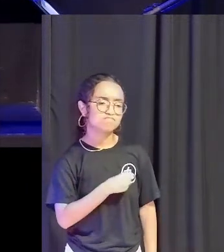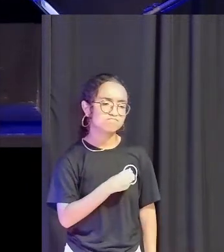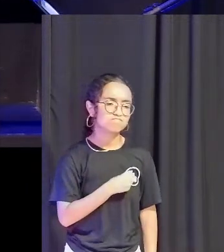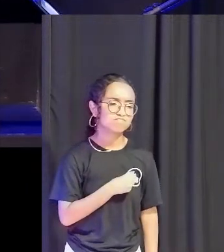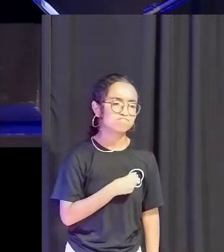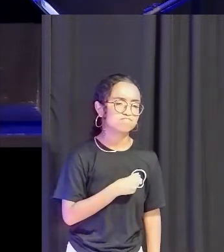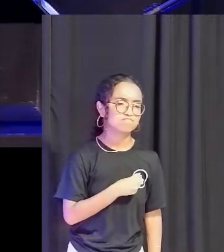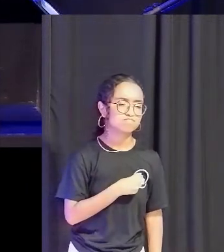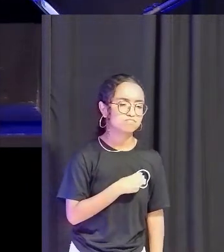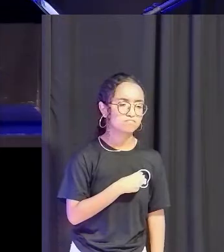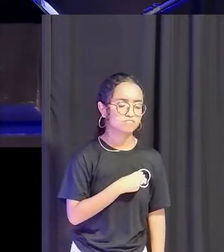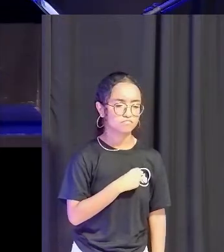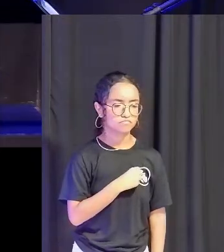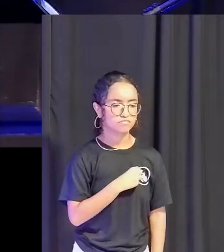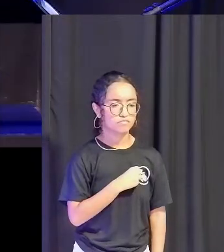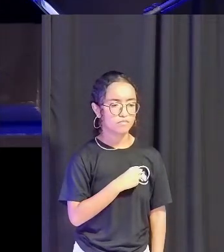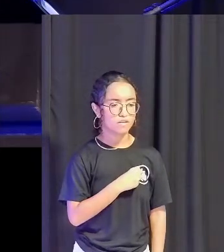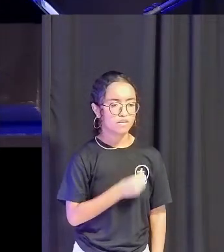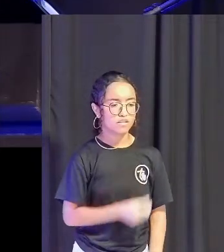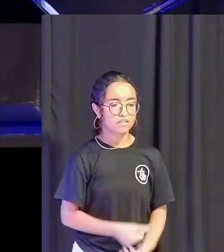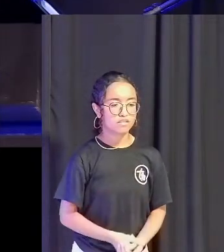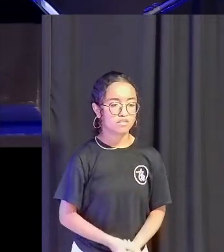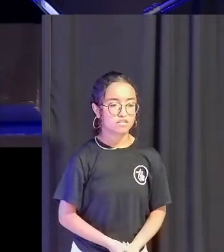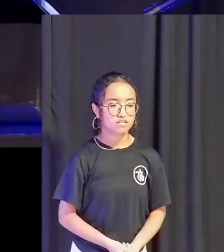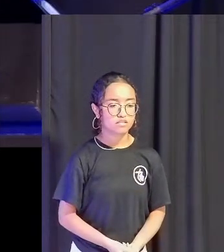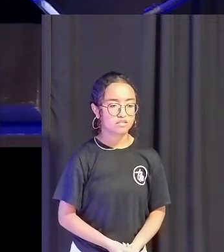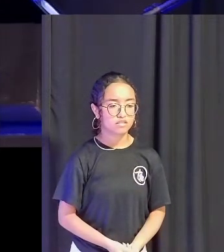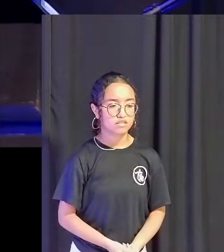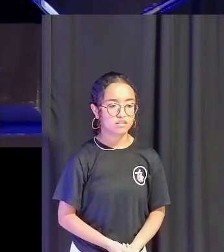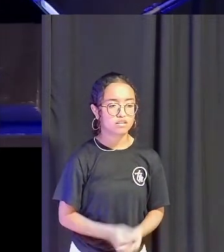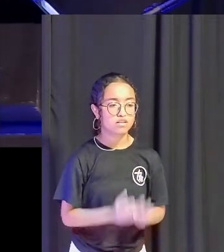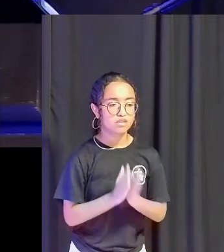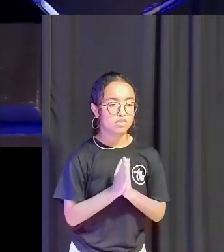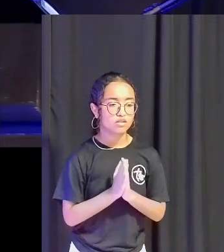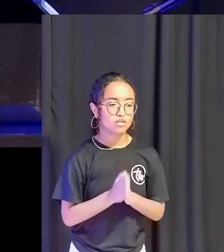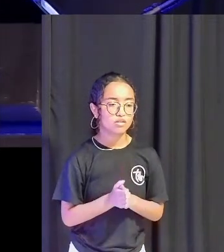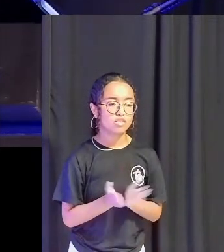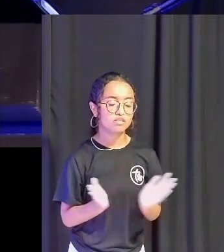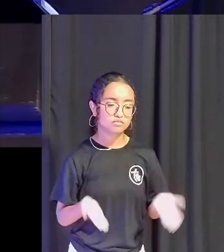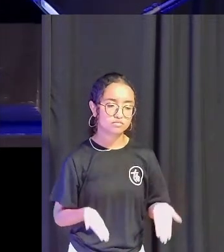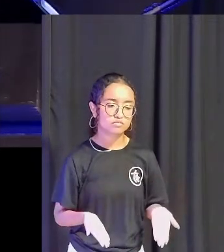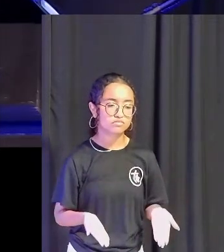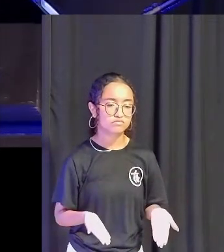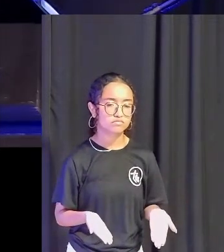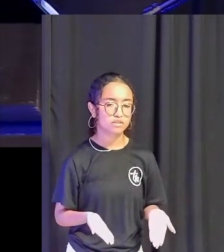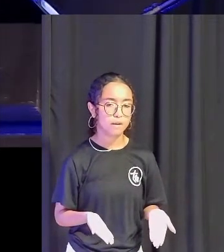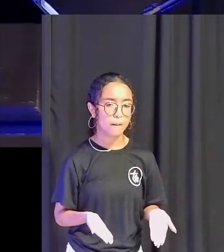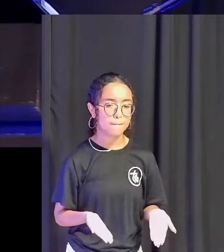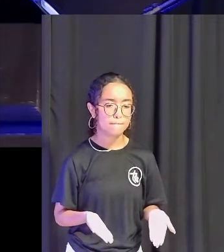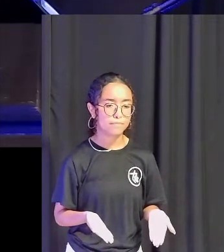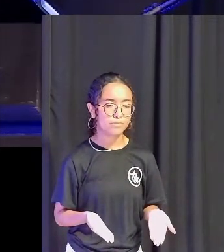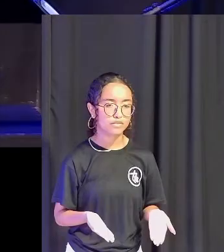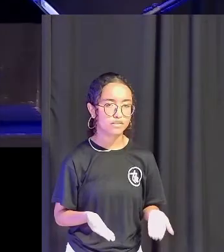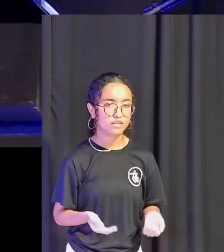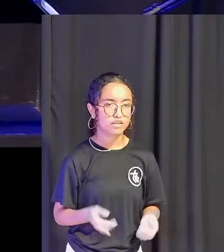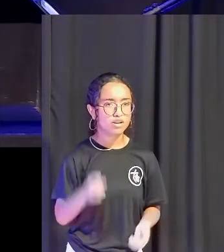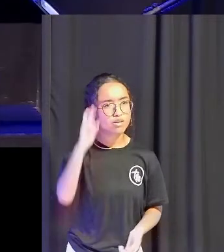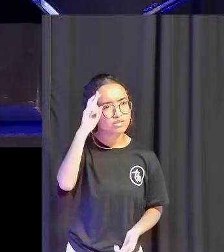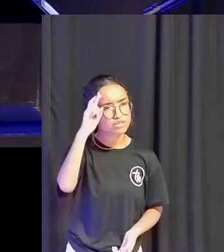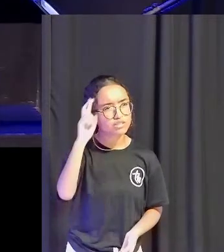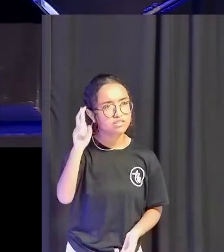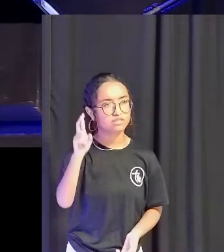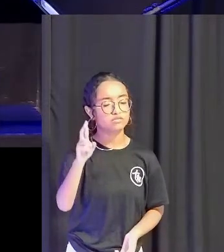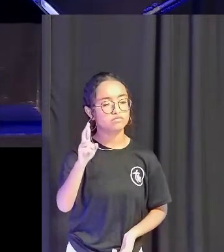vidas pessoais. Quero orar por eles hoje, para que Tu possas estar tocando